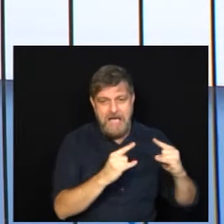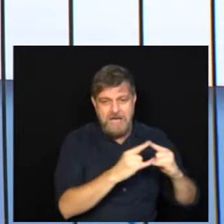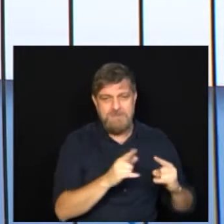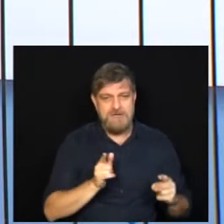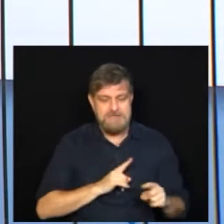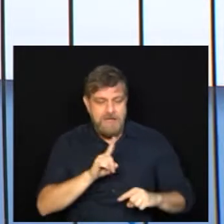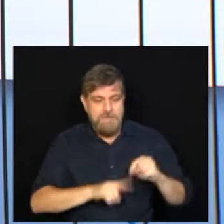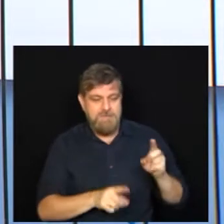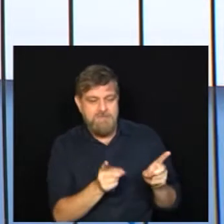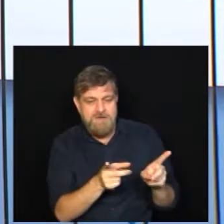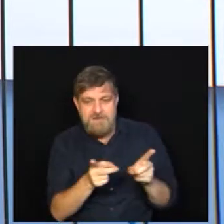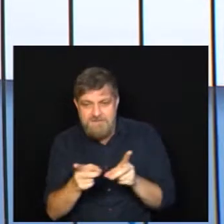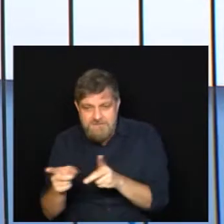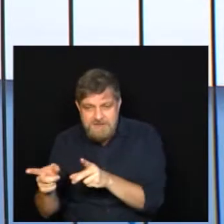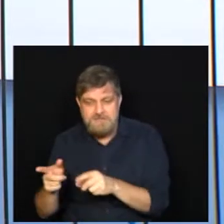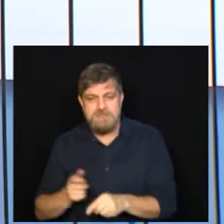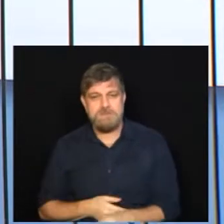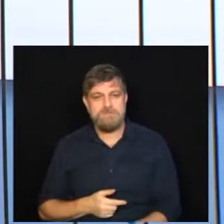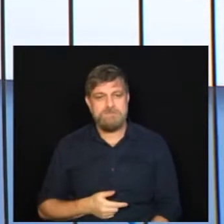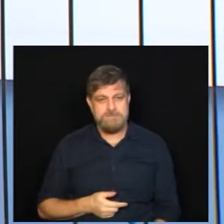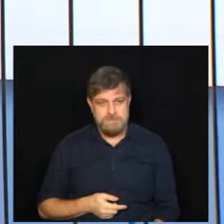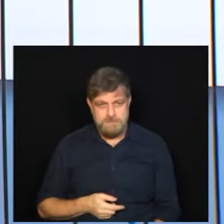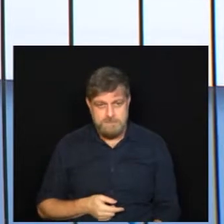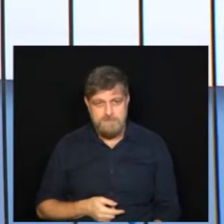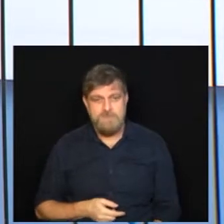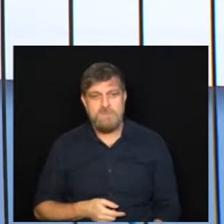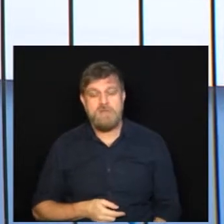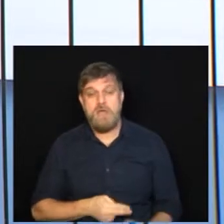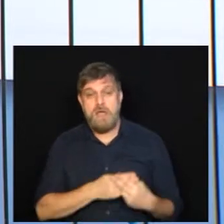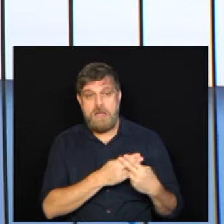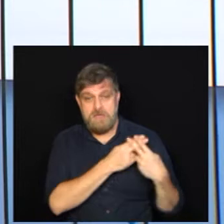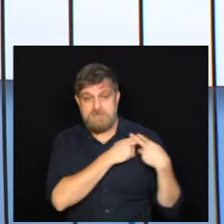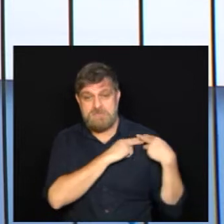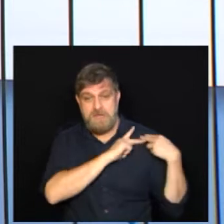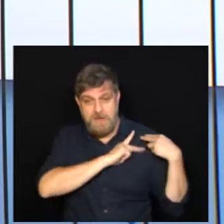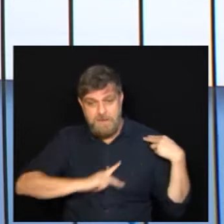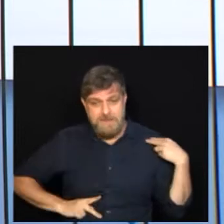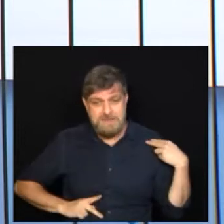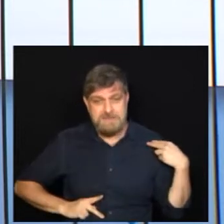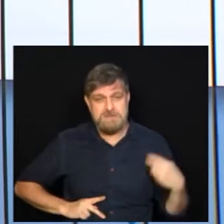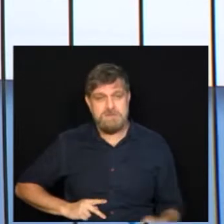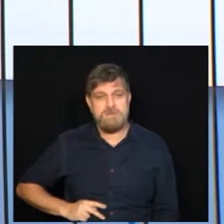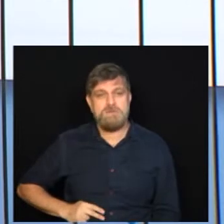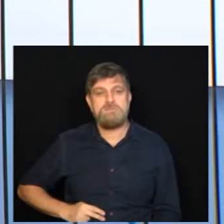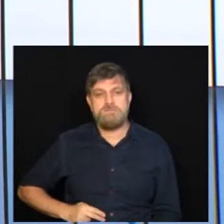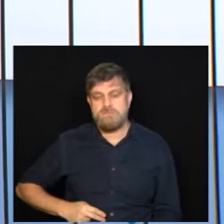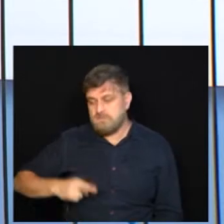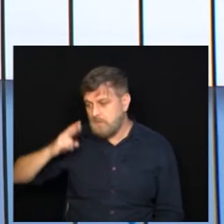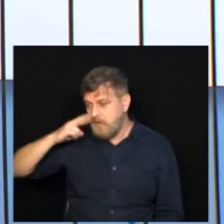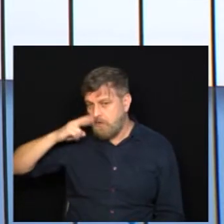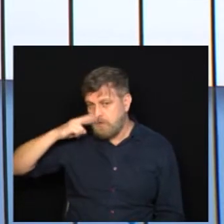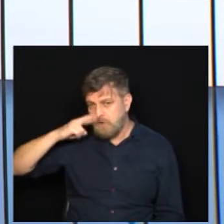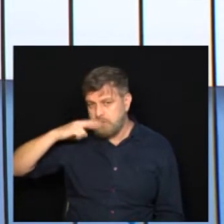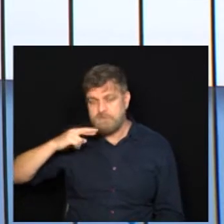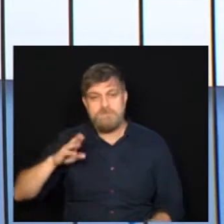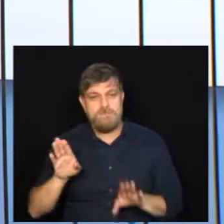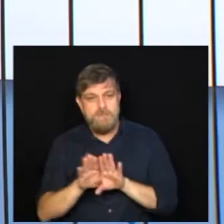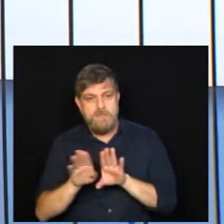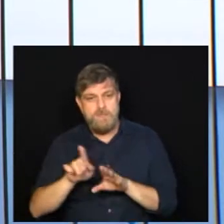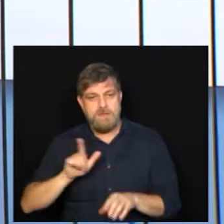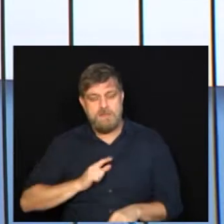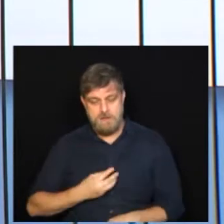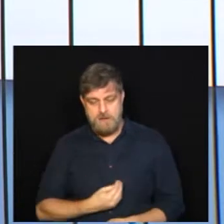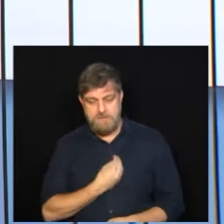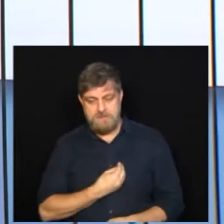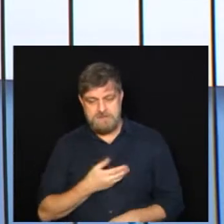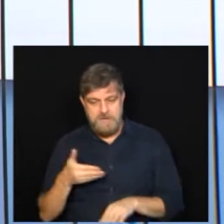de concessão de solo aqui na cidade. Ela será presidida pelo vereador Arnaldo Salvetti. Estarão ainda no grupo